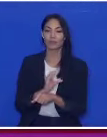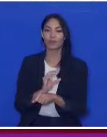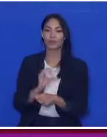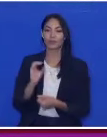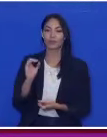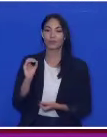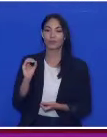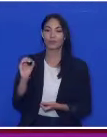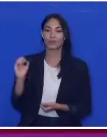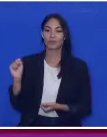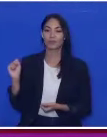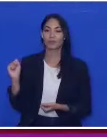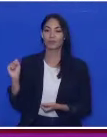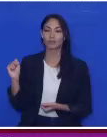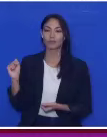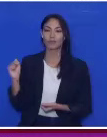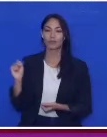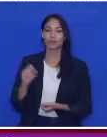número 08.